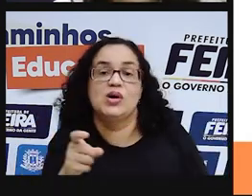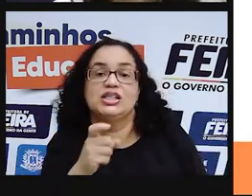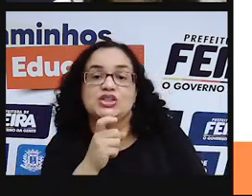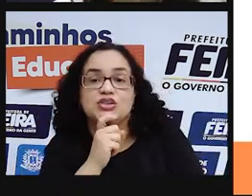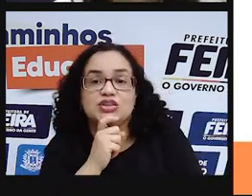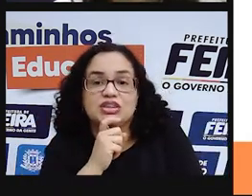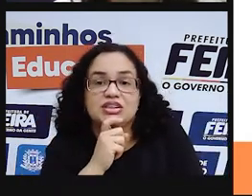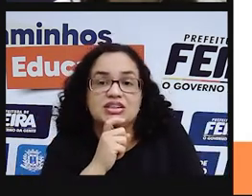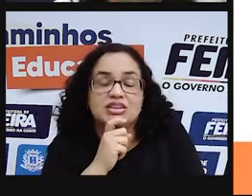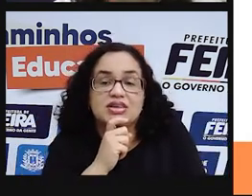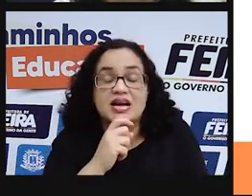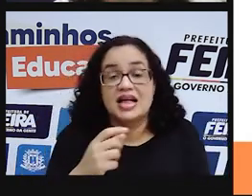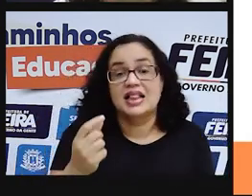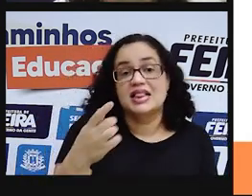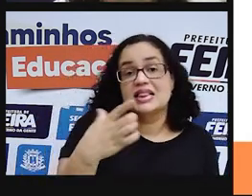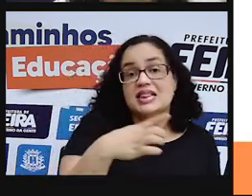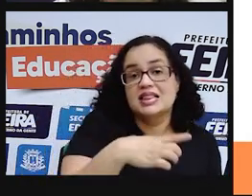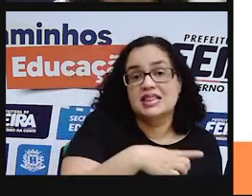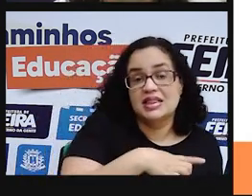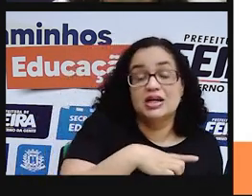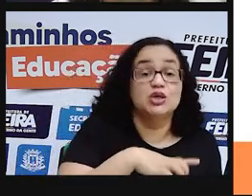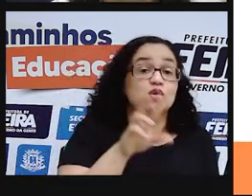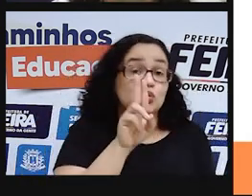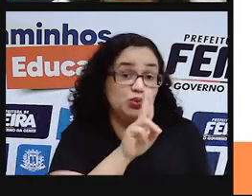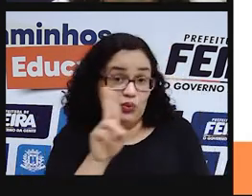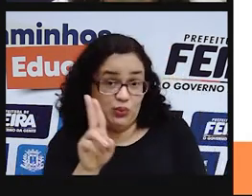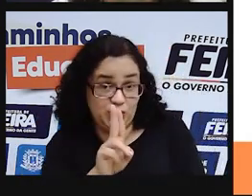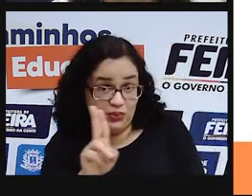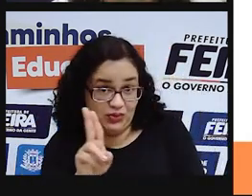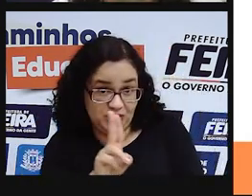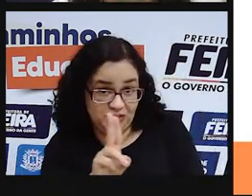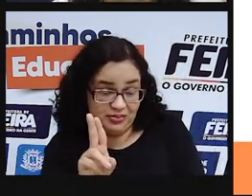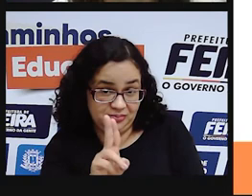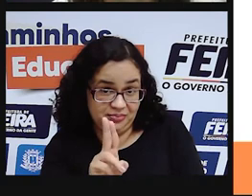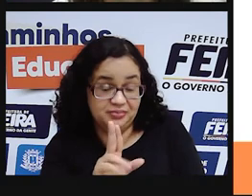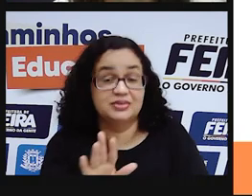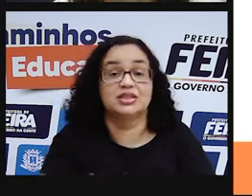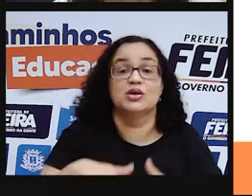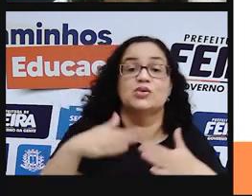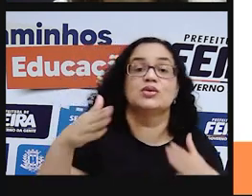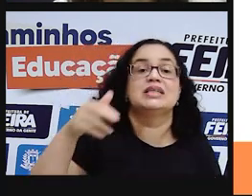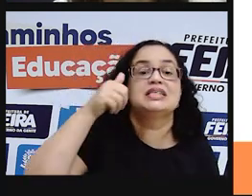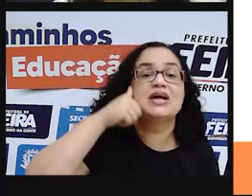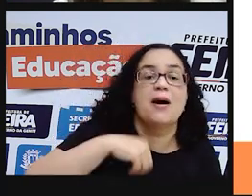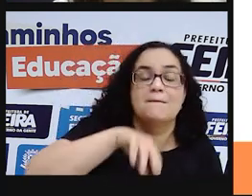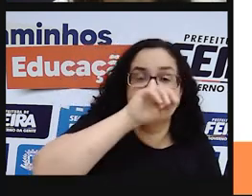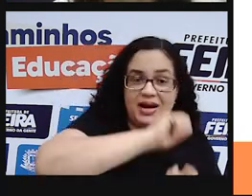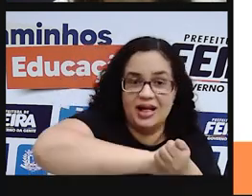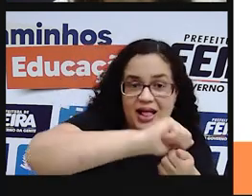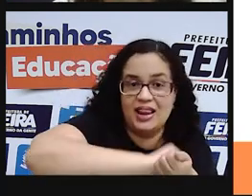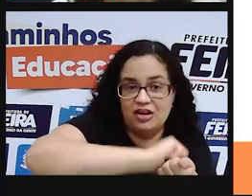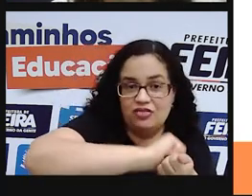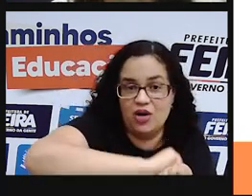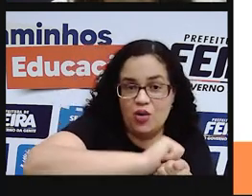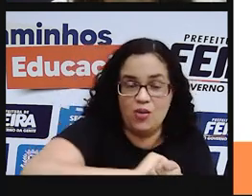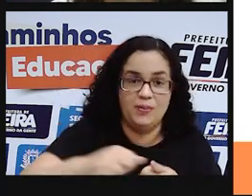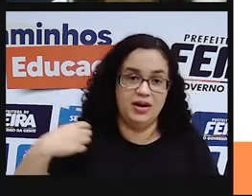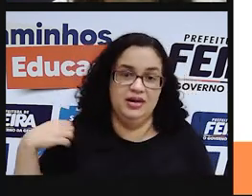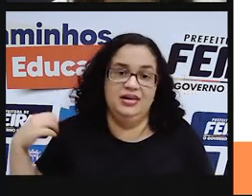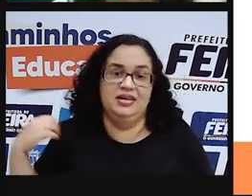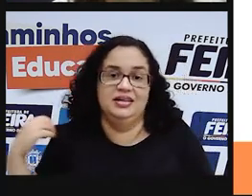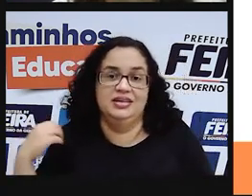a lagoa do geladinho posso este nome pois quando as mães e um lavar roupas na lagoa